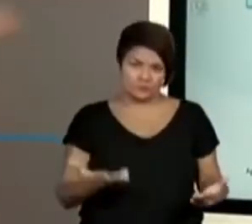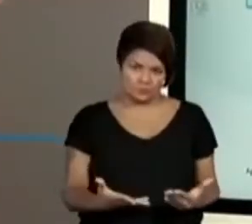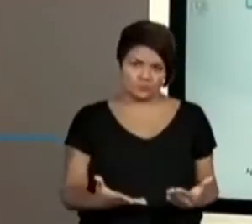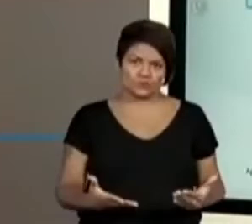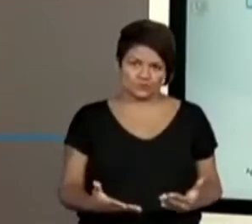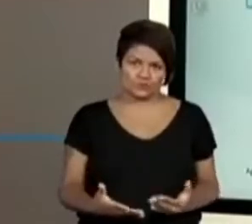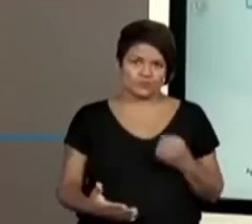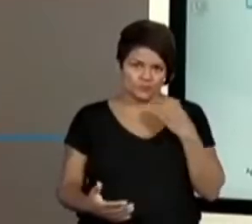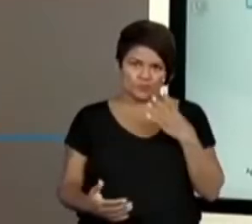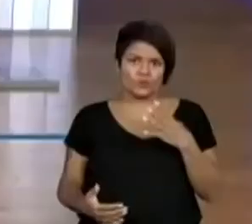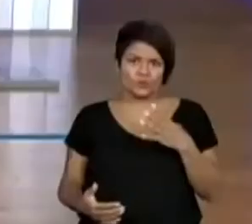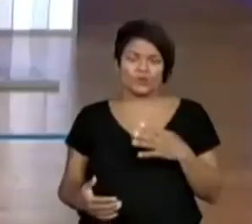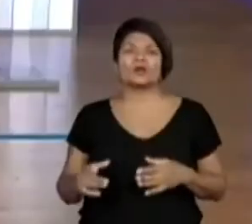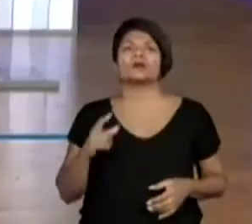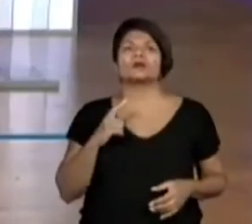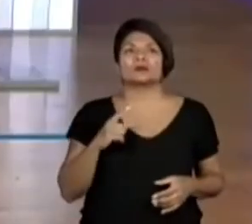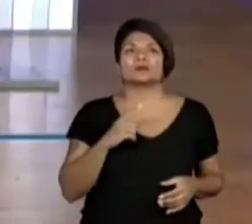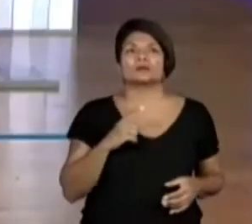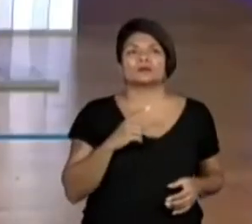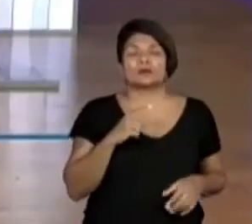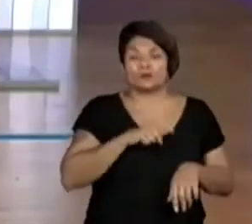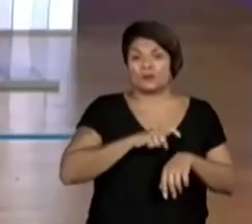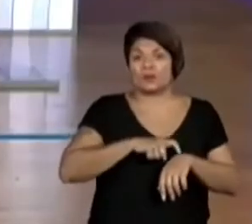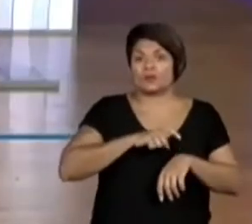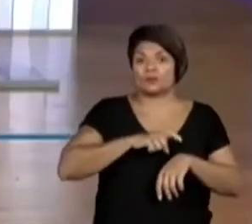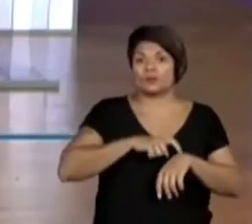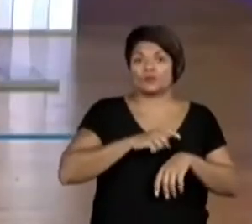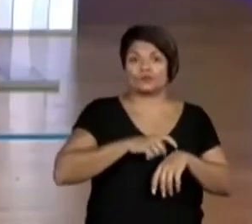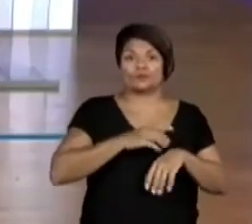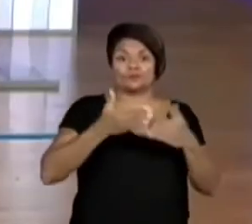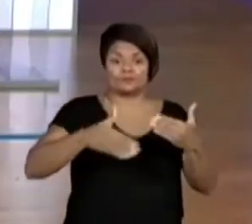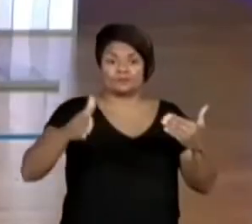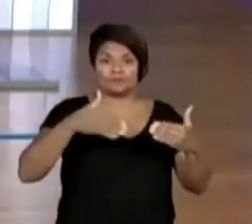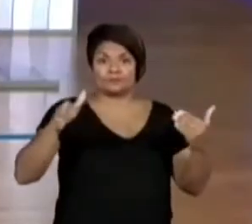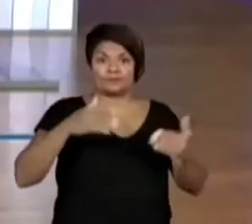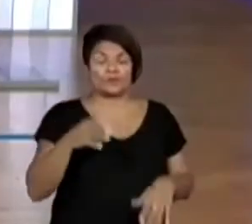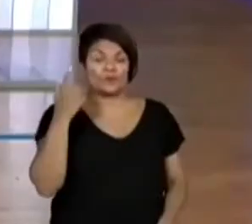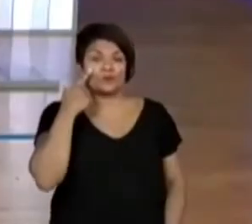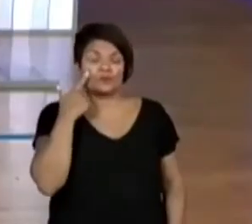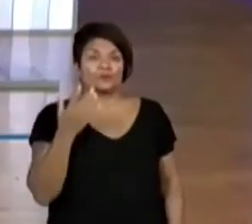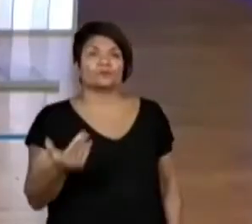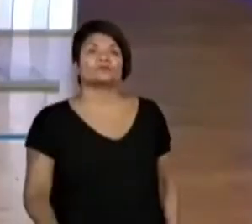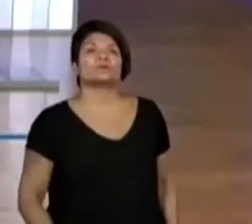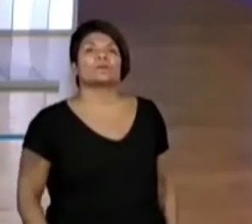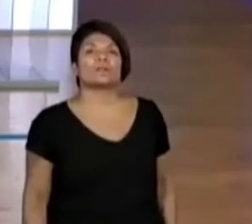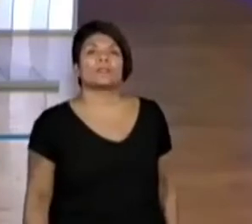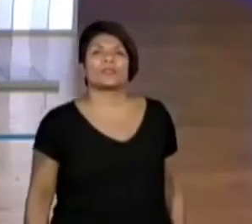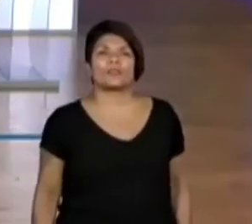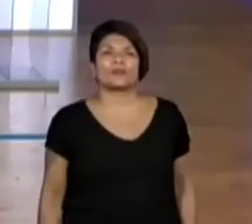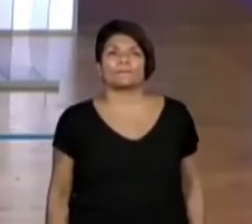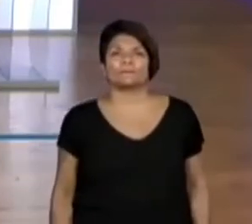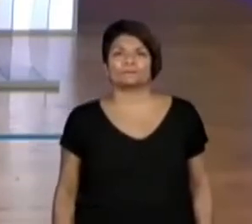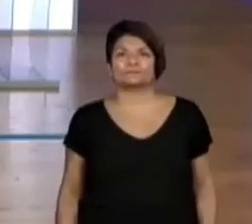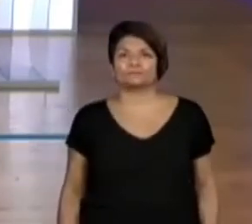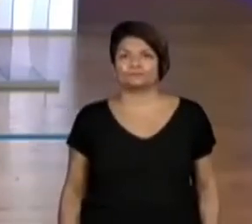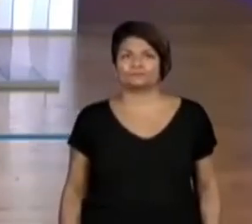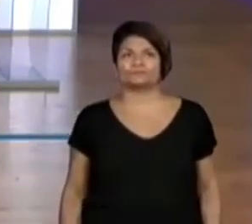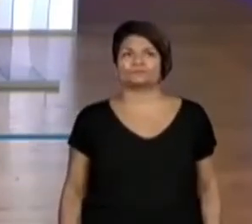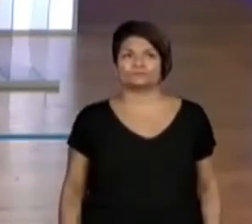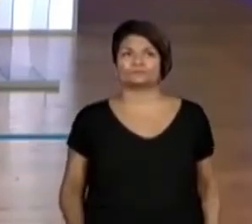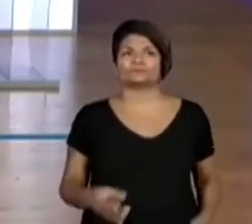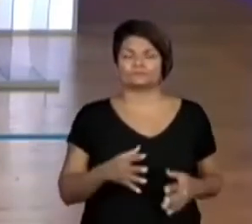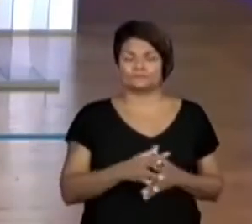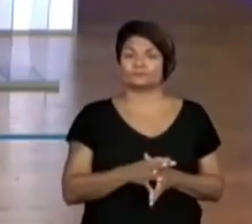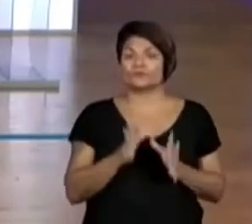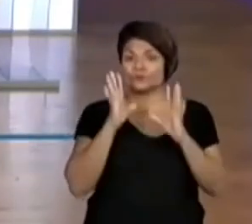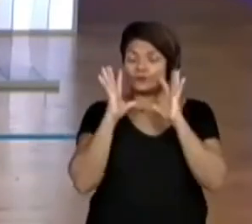E eu ainda tenho um desafio com a professora Joyce, nosso tempo está passando. Não, vai dar tempo sim. Então, olha só quantas parlendas tem aí no material, né, professora?